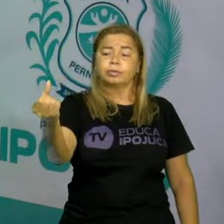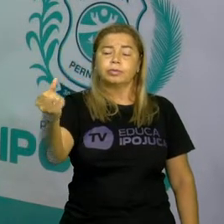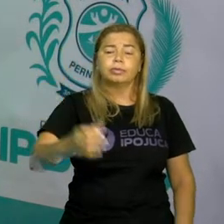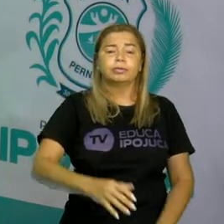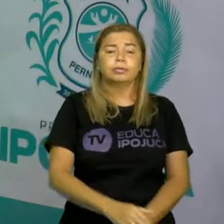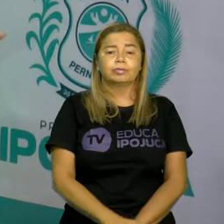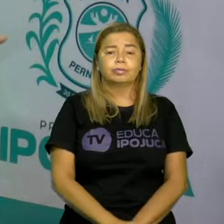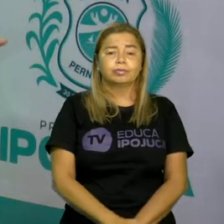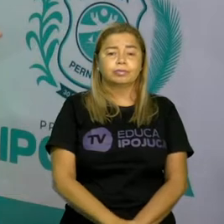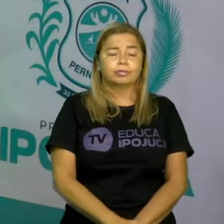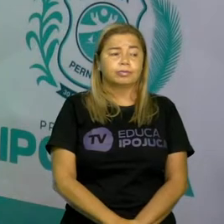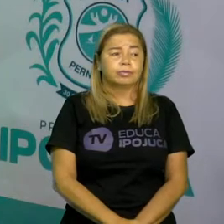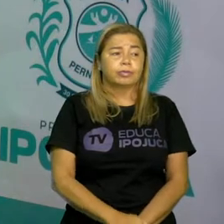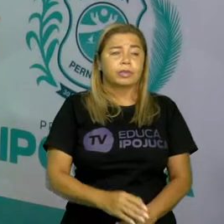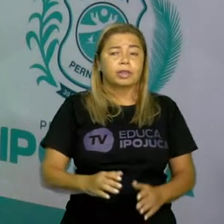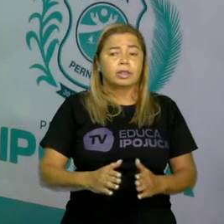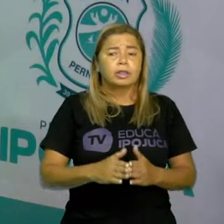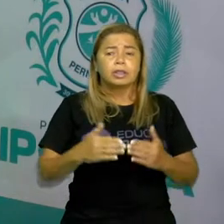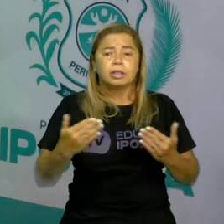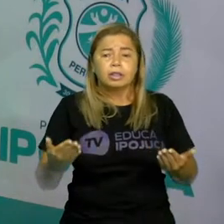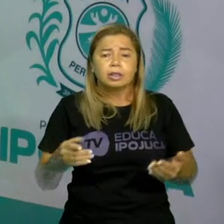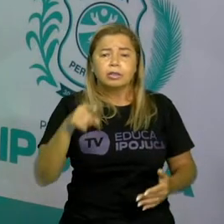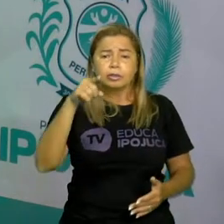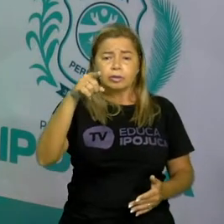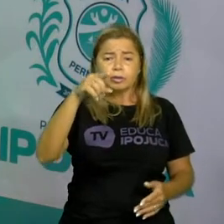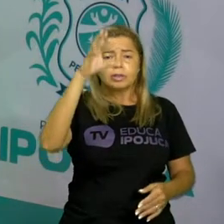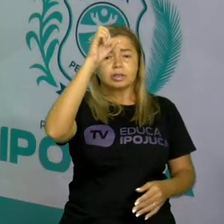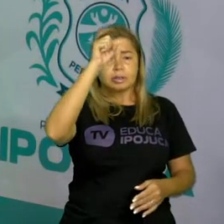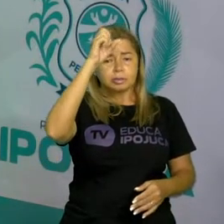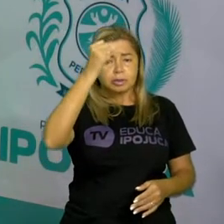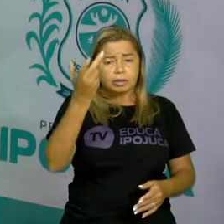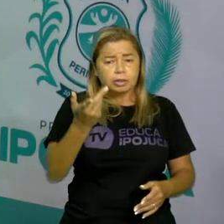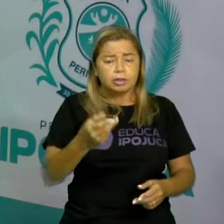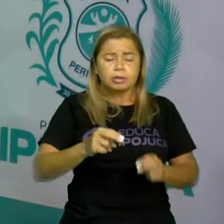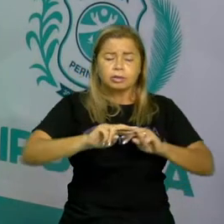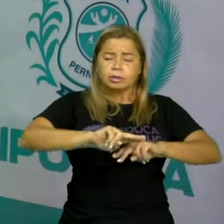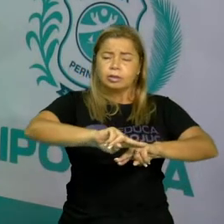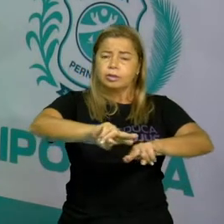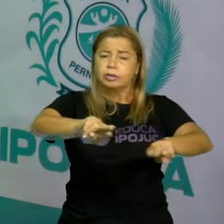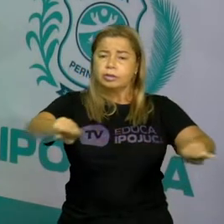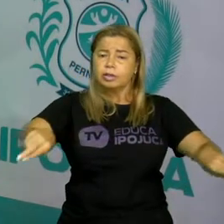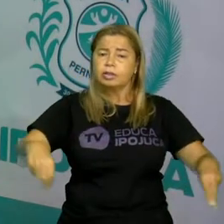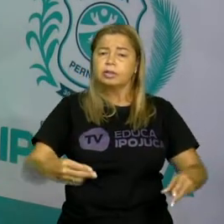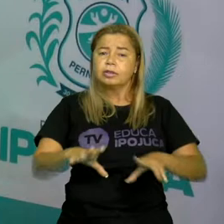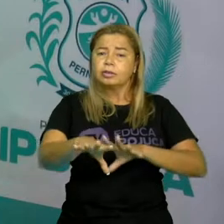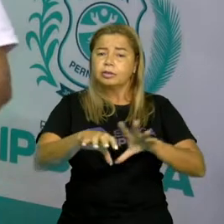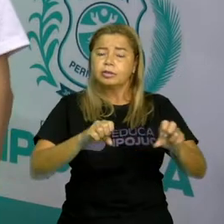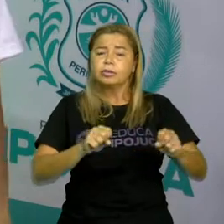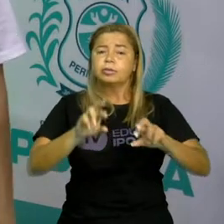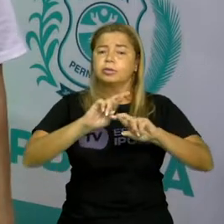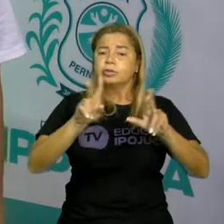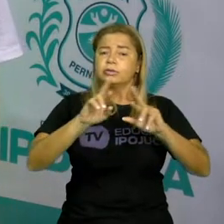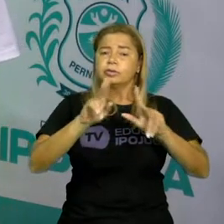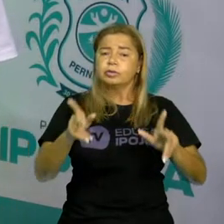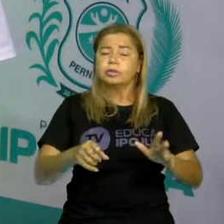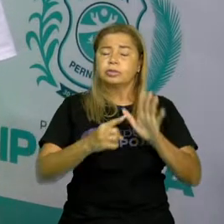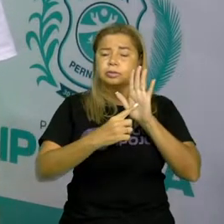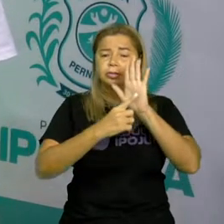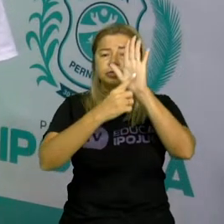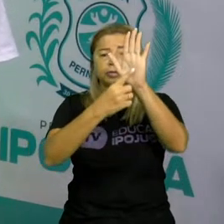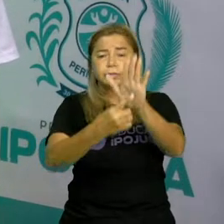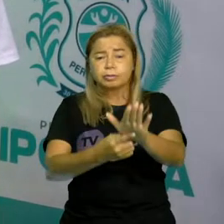3.246. Veja quantas formas diferentes nós podemos representar um número. Primeiro começa a